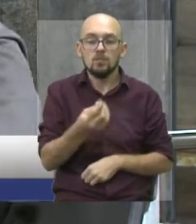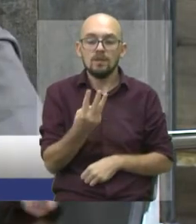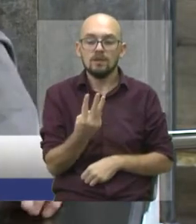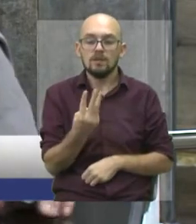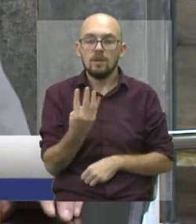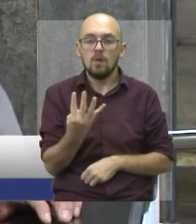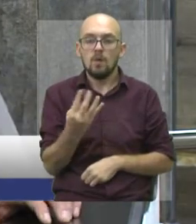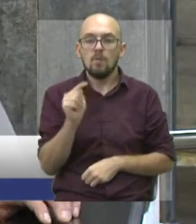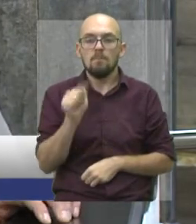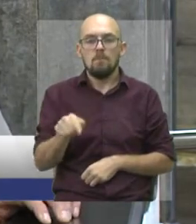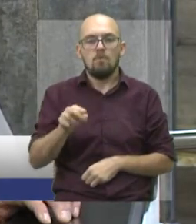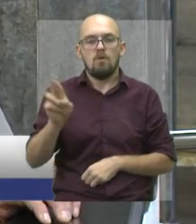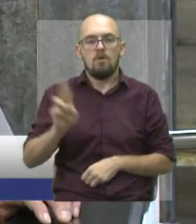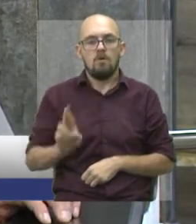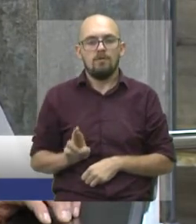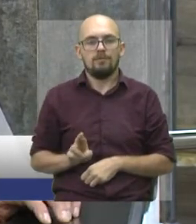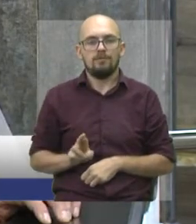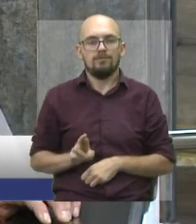R$634 mil